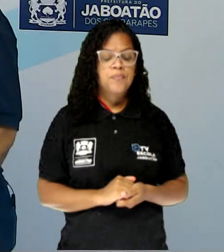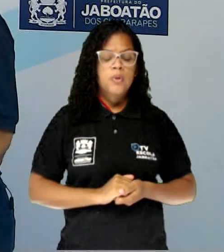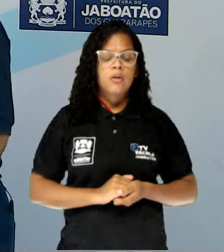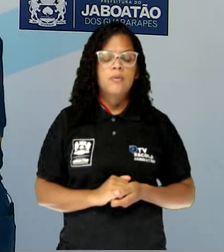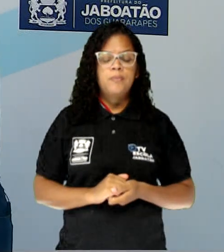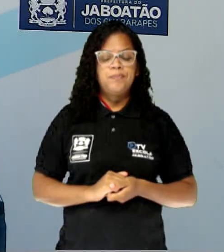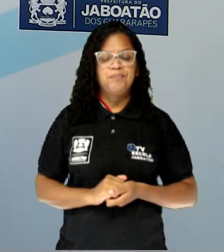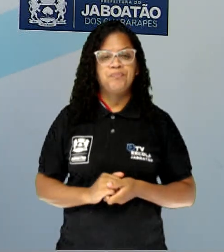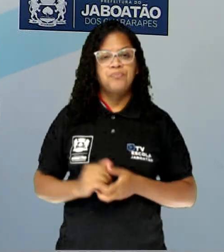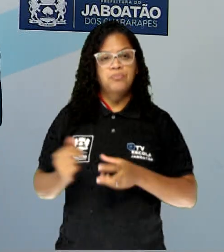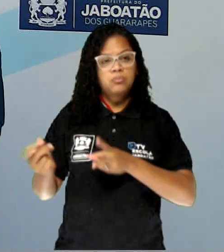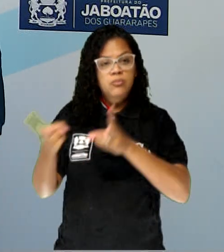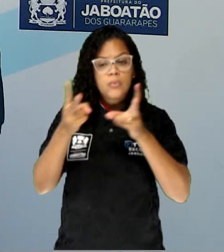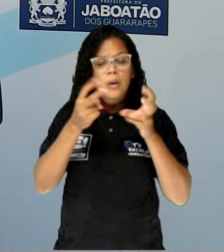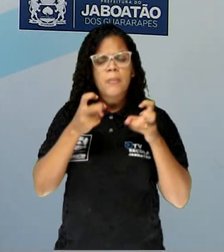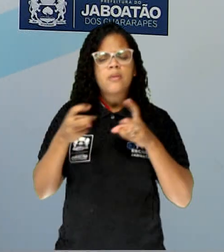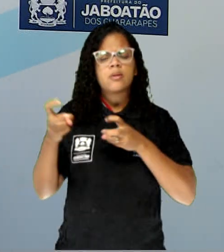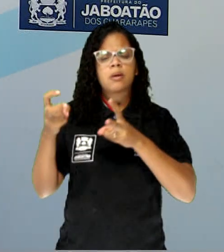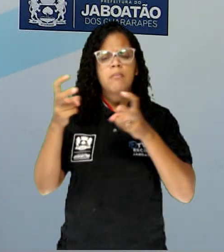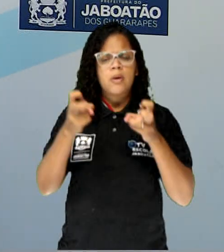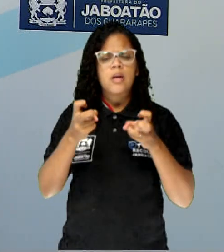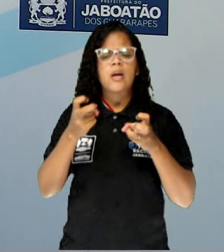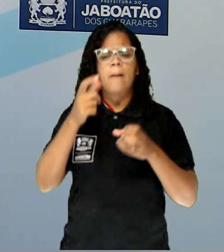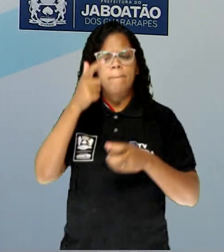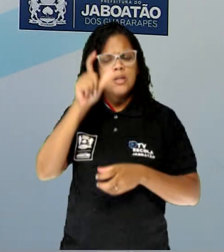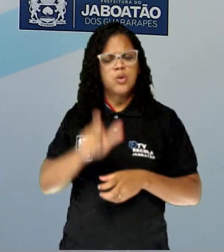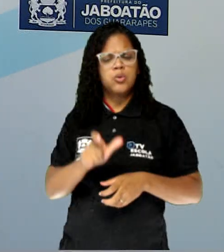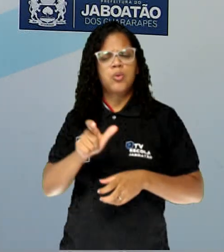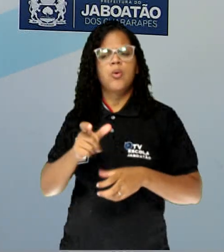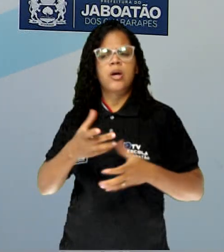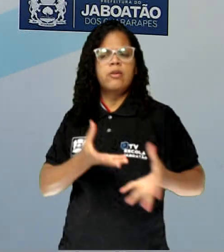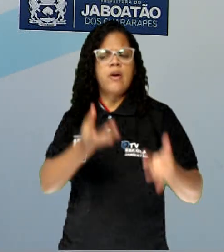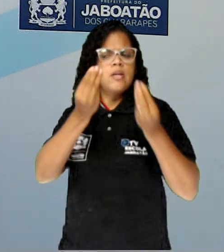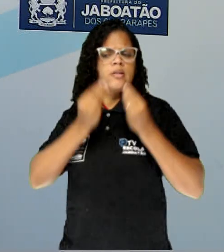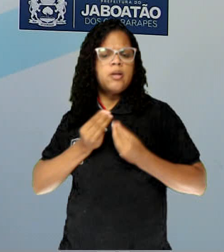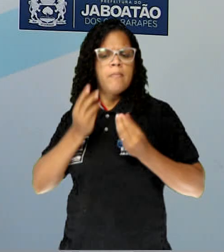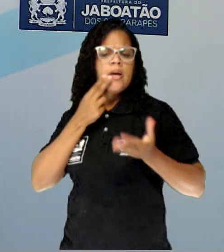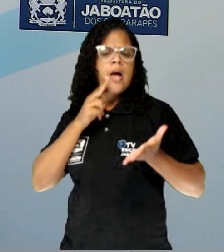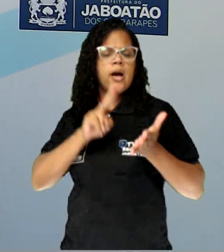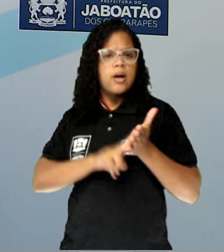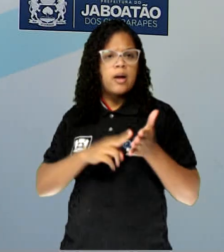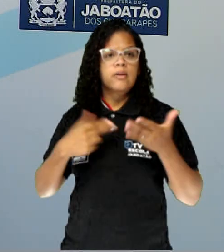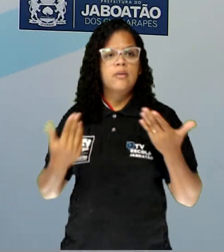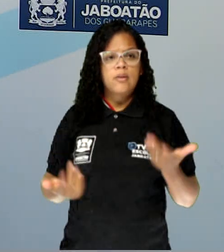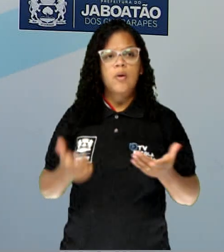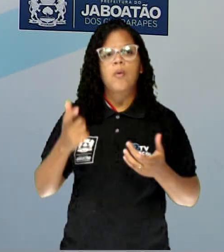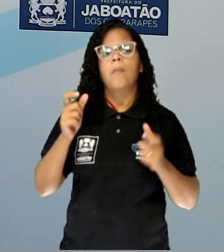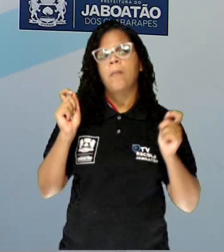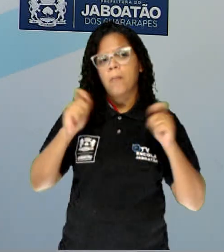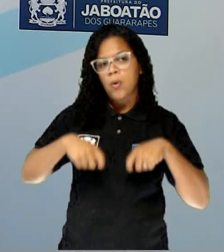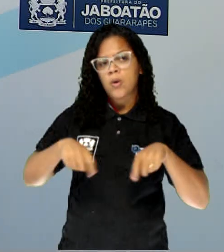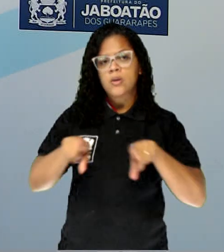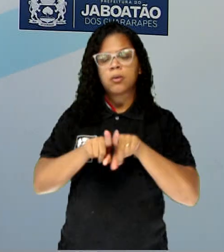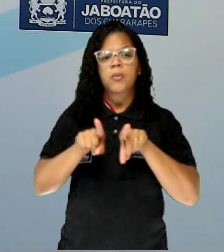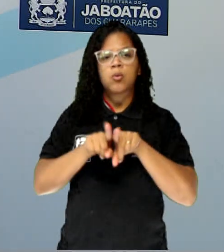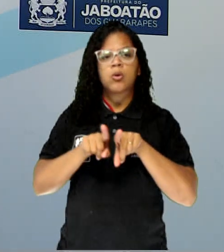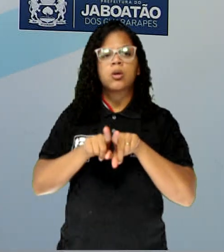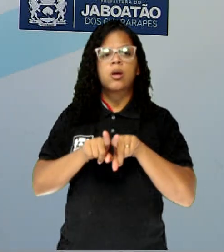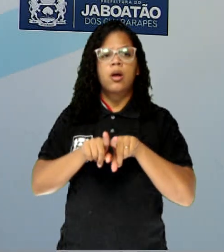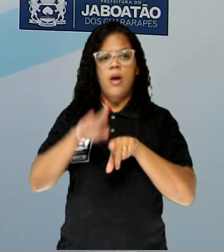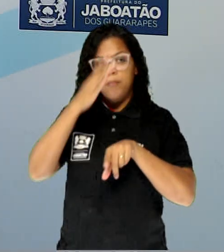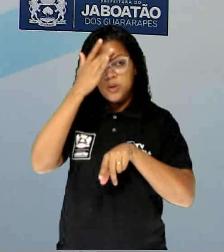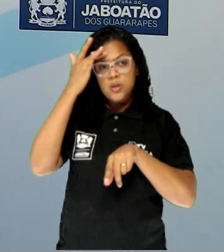Identificação do destinatário. Nesse caso, o nome pode ser acompanhado do cargo ocupado pelo destinatário e ou nome